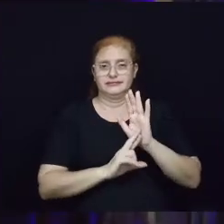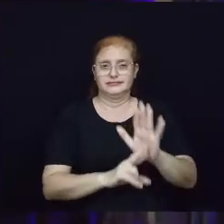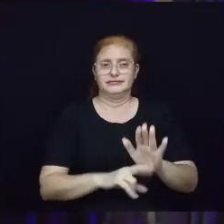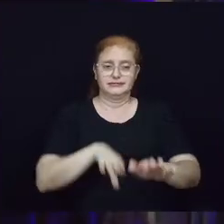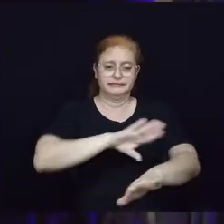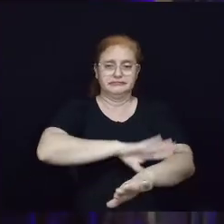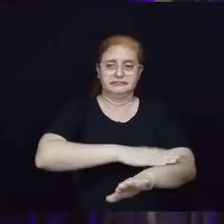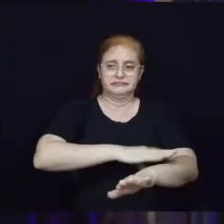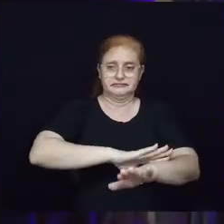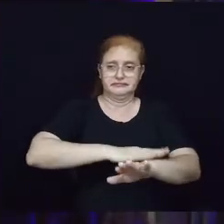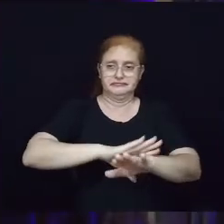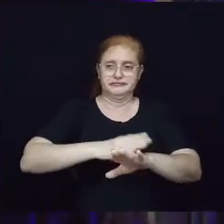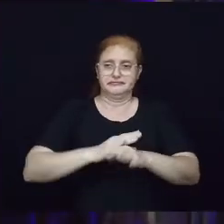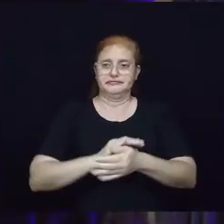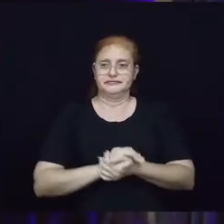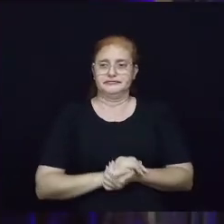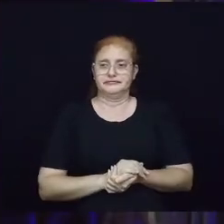né?